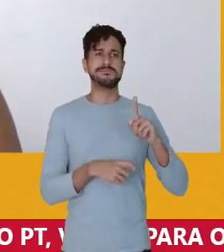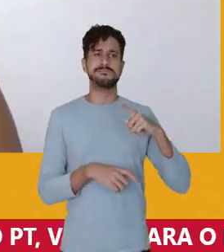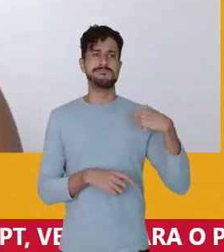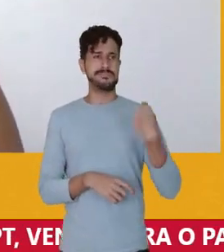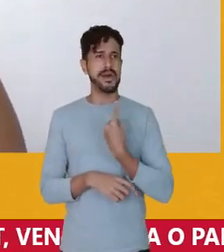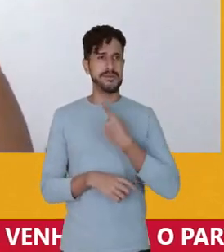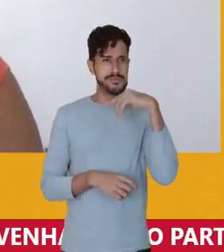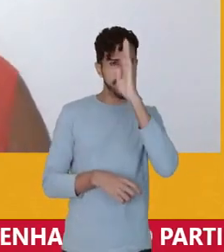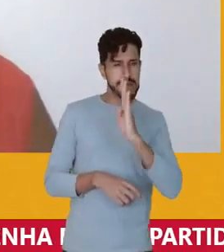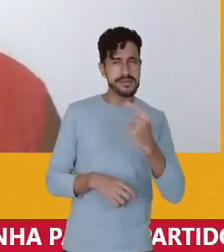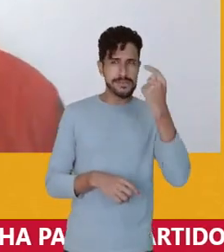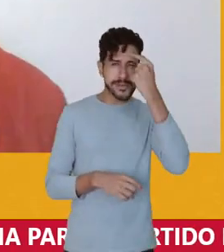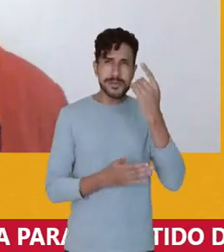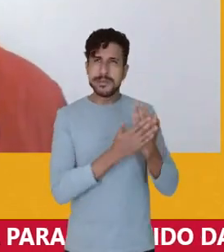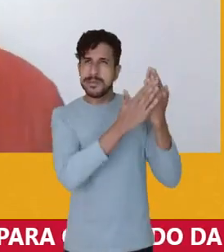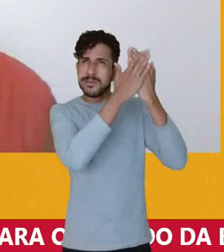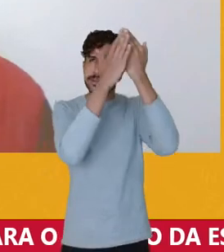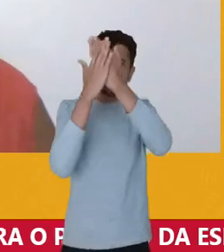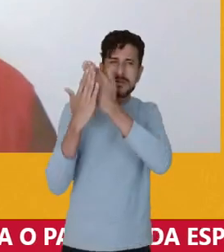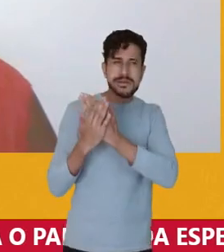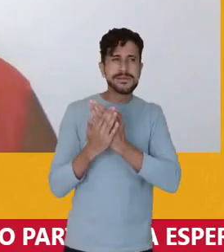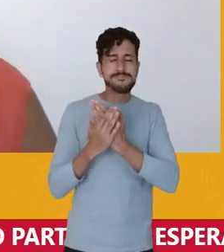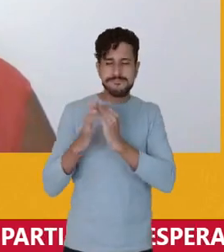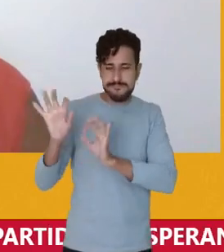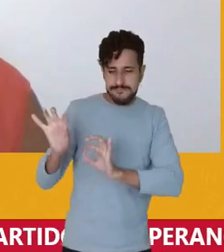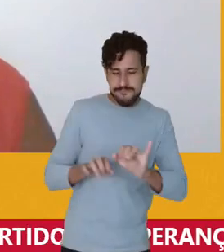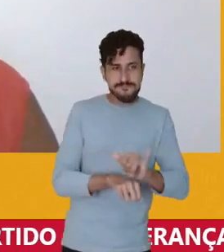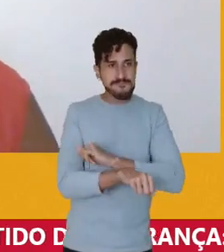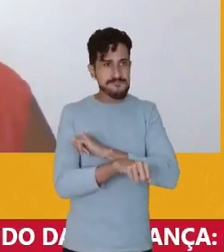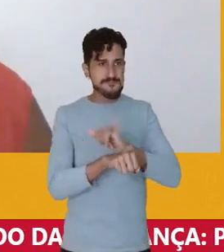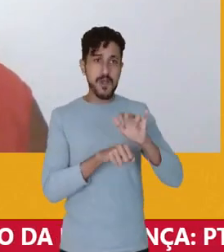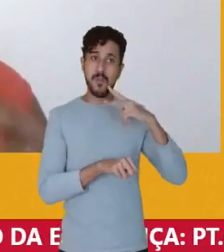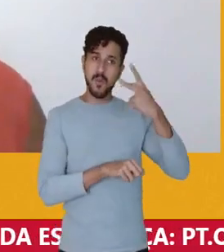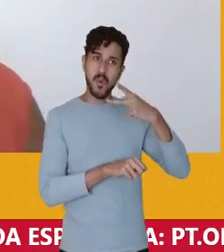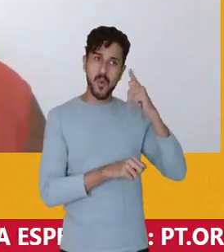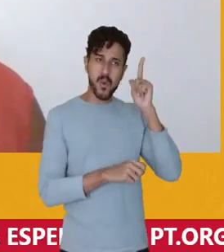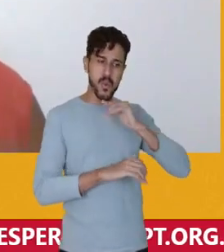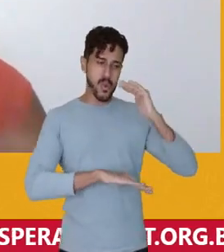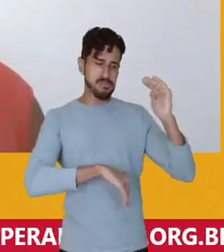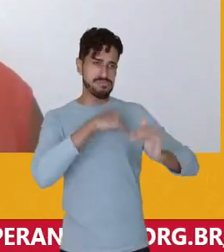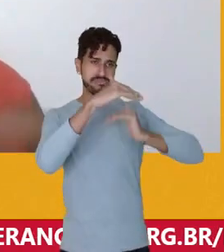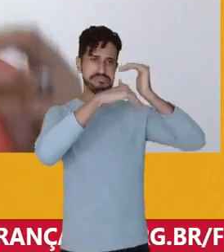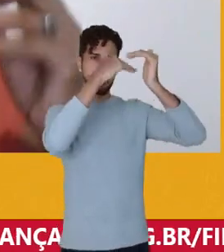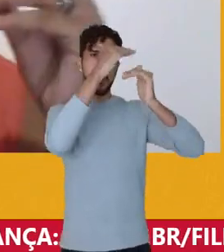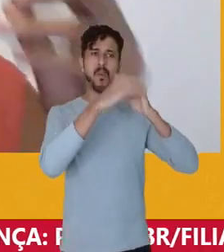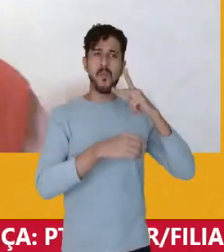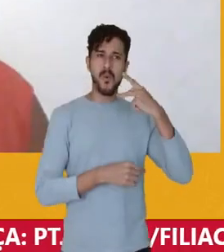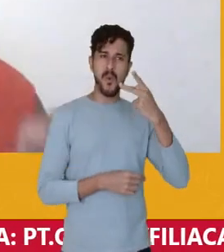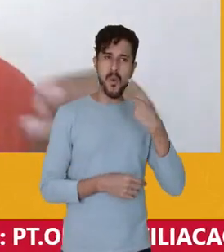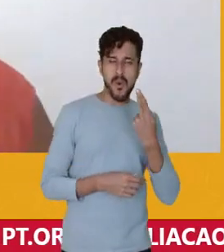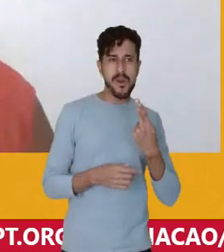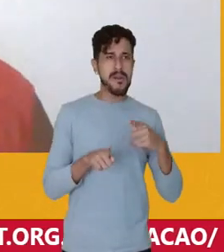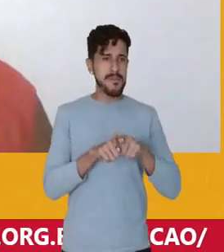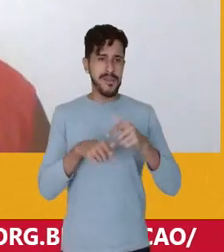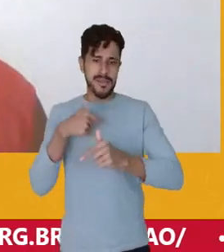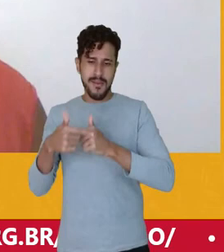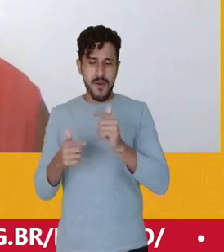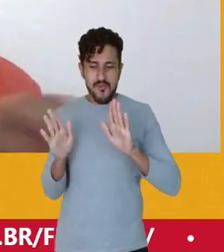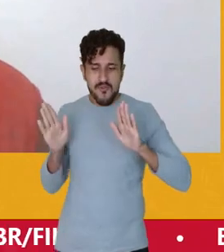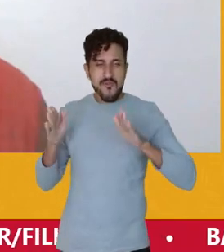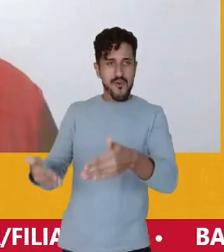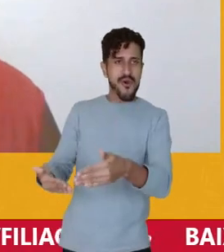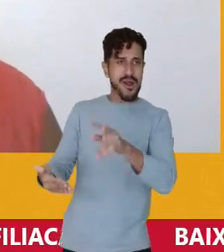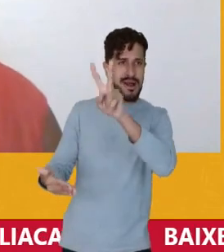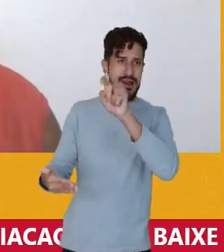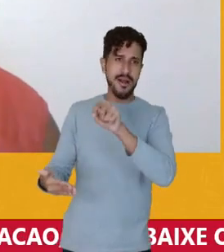brasileira, pensar nisso, e há que ter uma estratégia política para o desenvolvimento de políticas e ações voltadas a